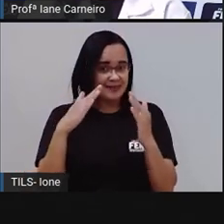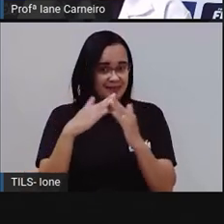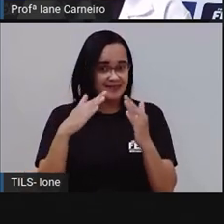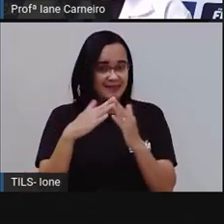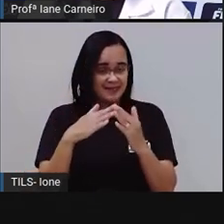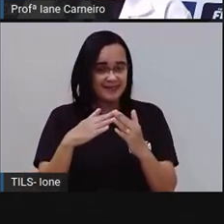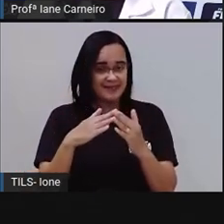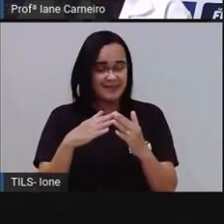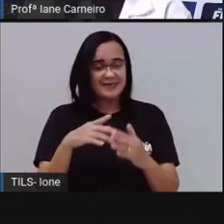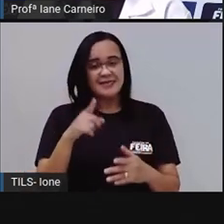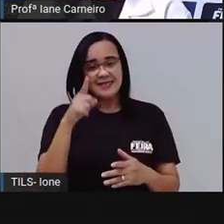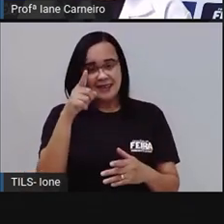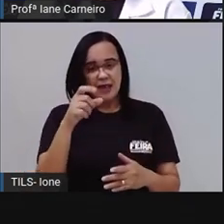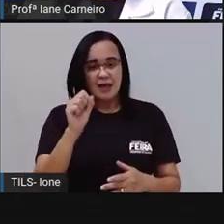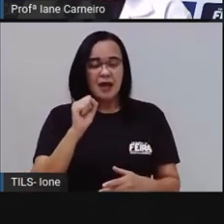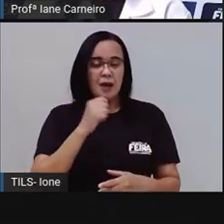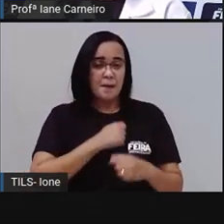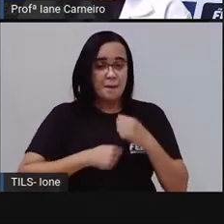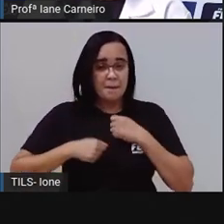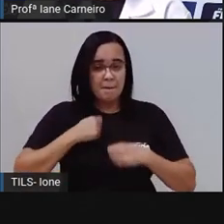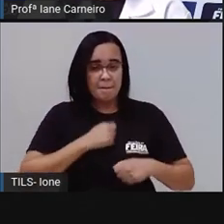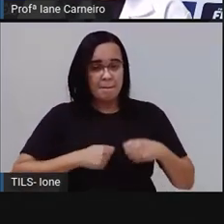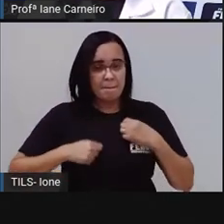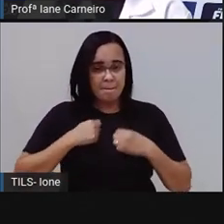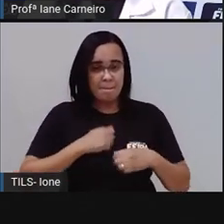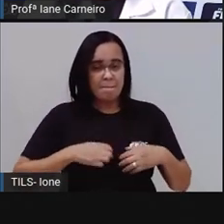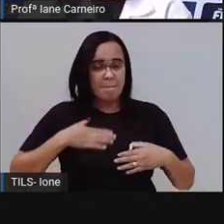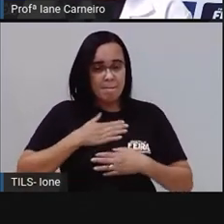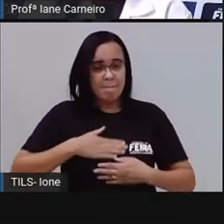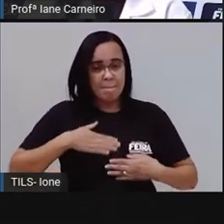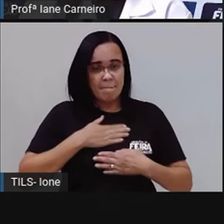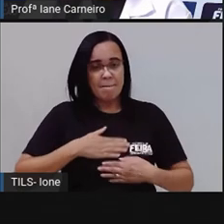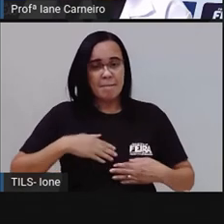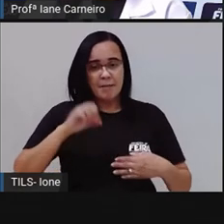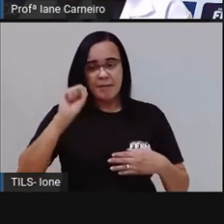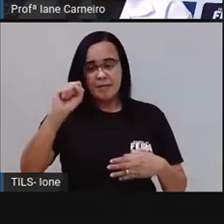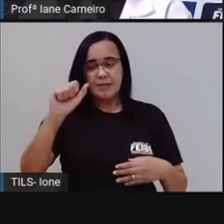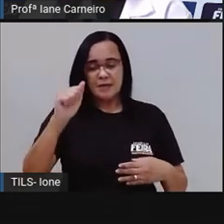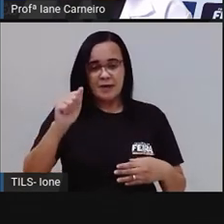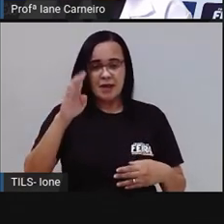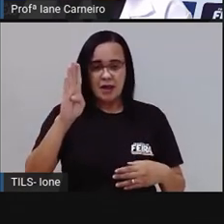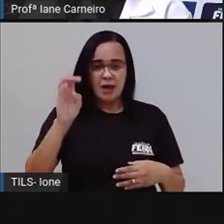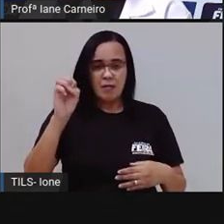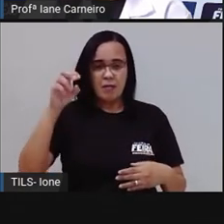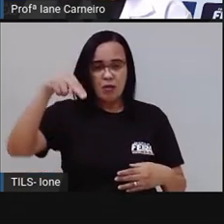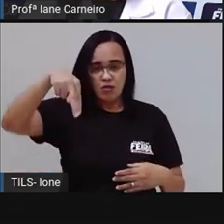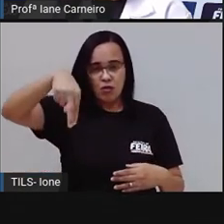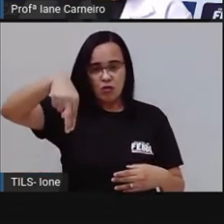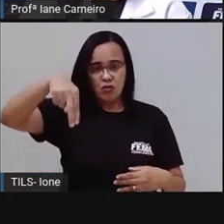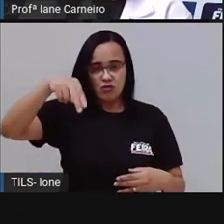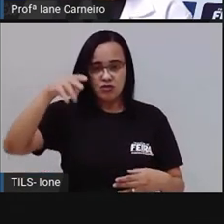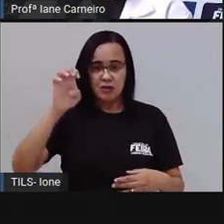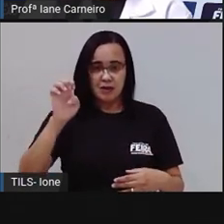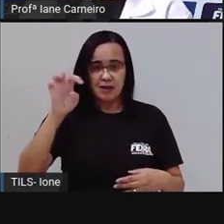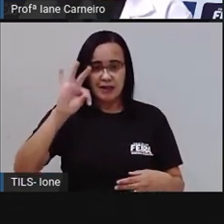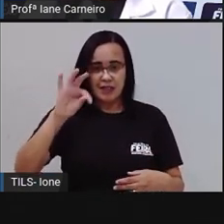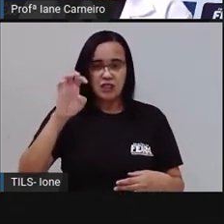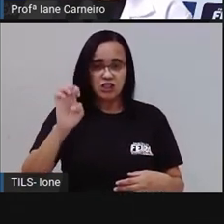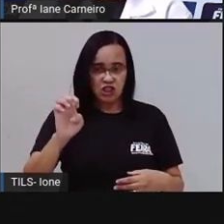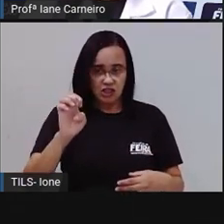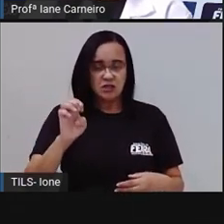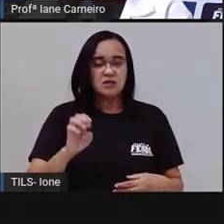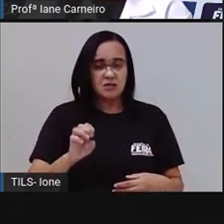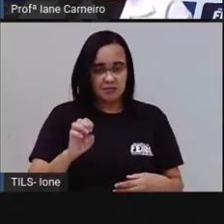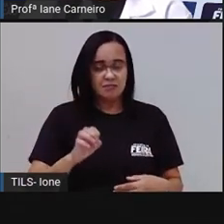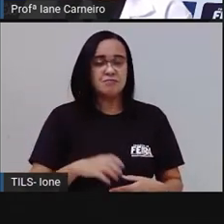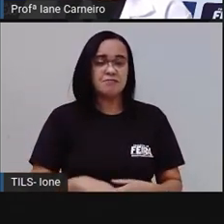sabonete. Aqui, nesse caso, vai ser casar, porque olha só a vogal, a